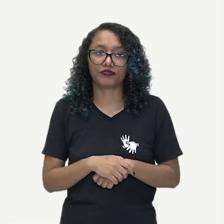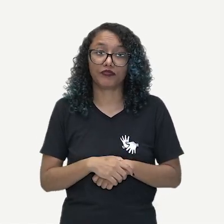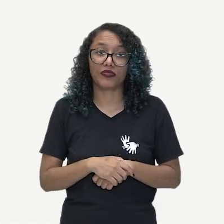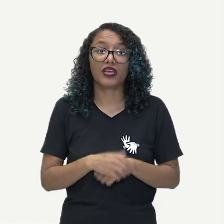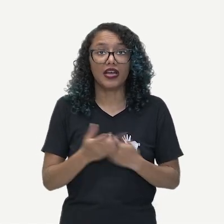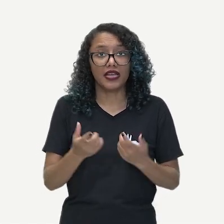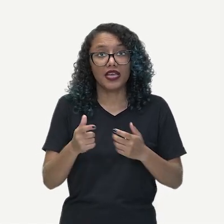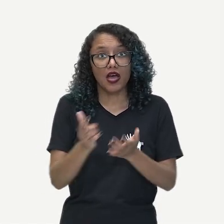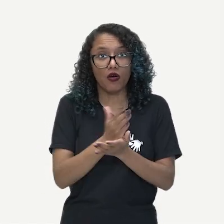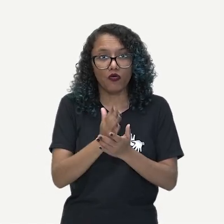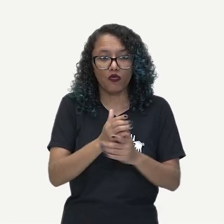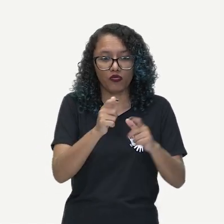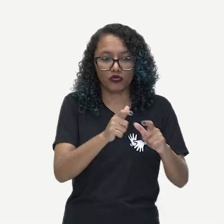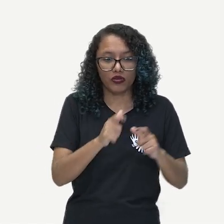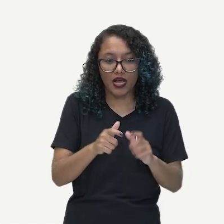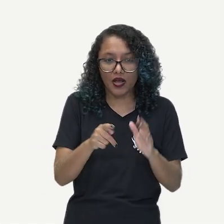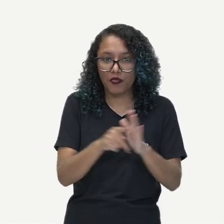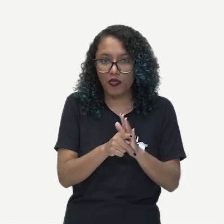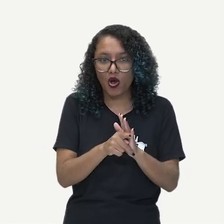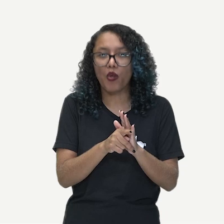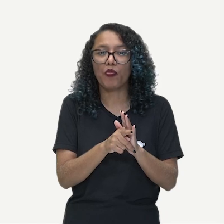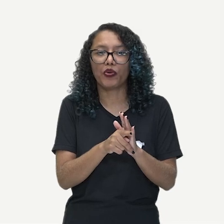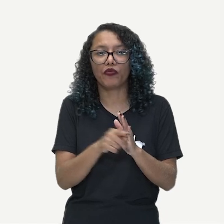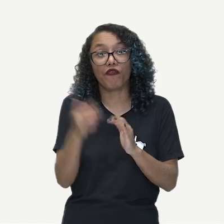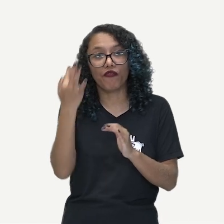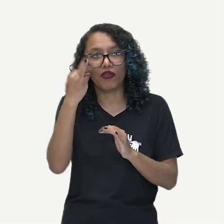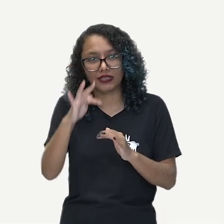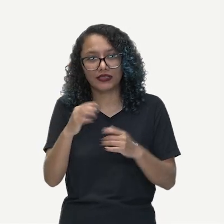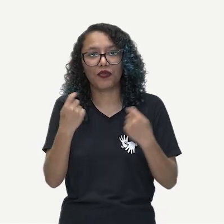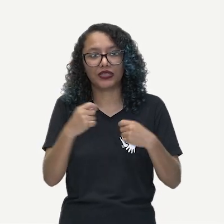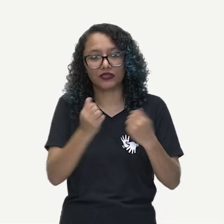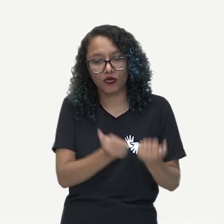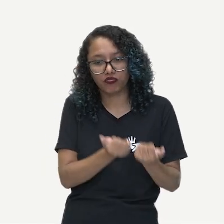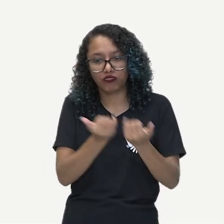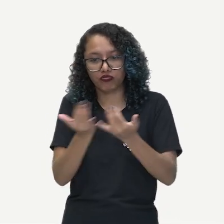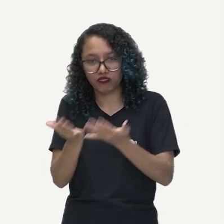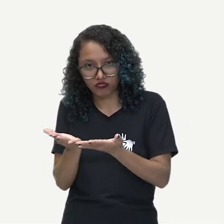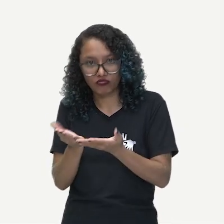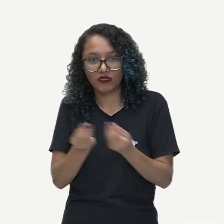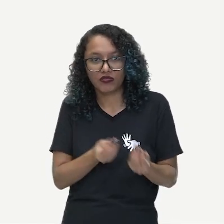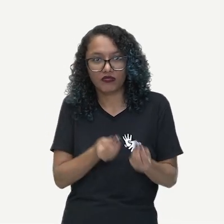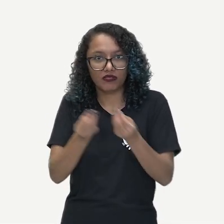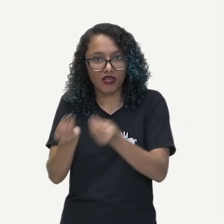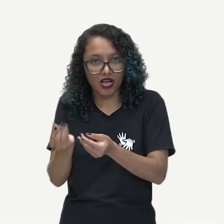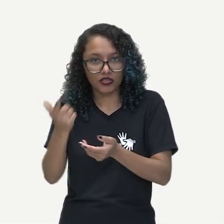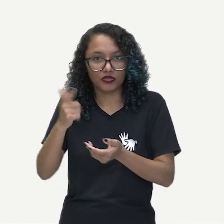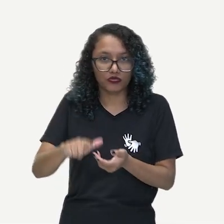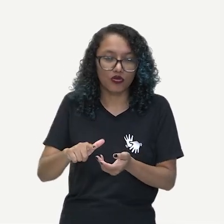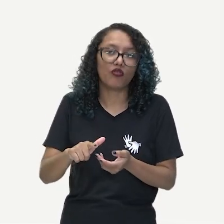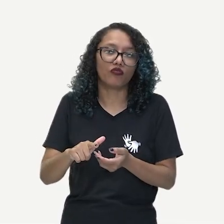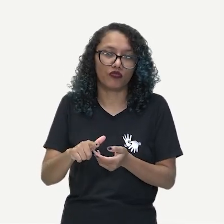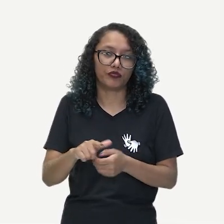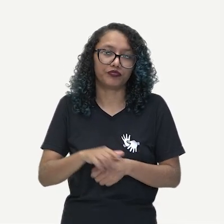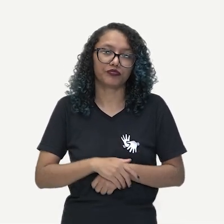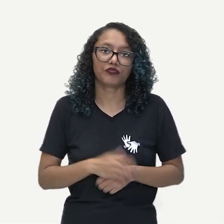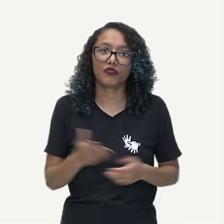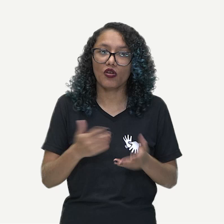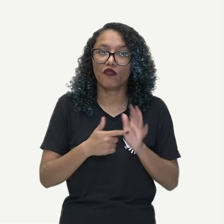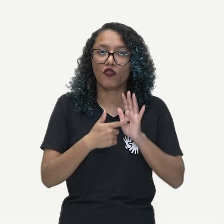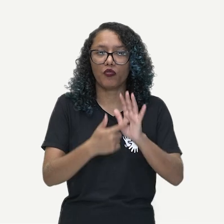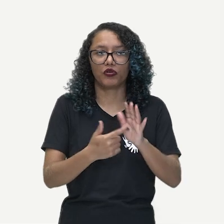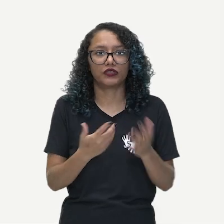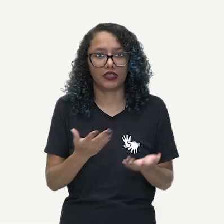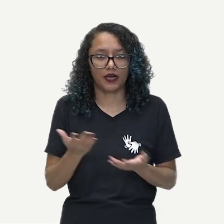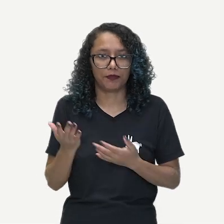franceses de territórios que estavam sob domínio dos alemães antes do conflito. Vamos verificar quais foram então